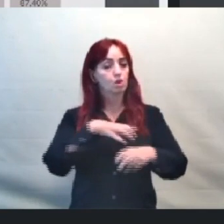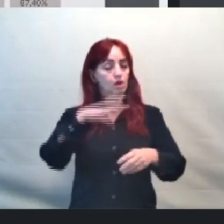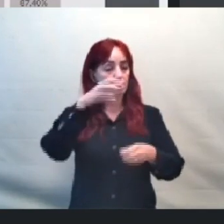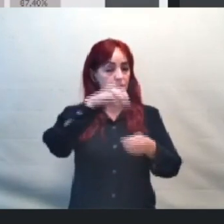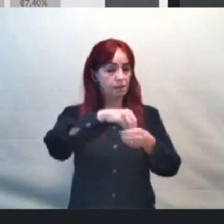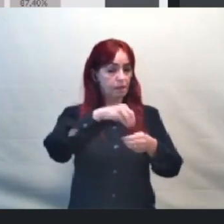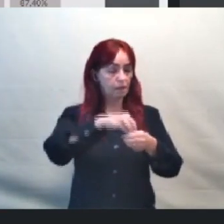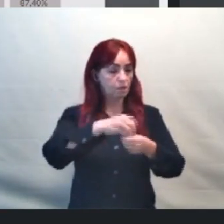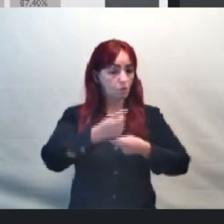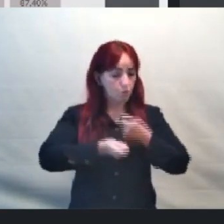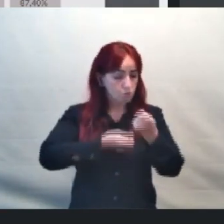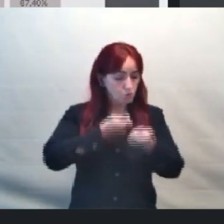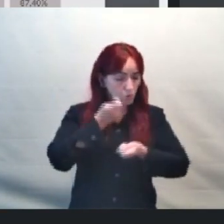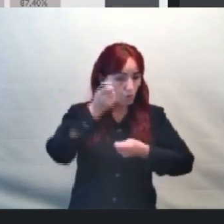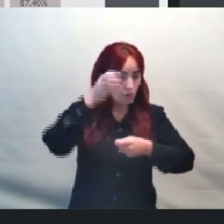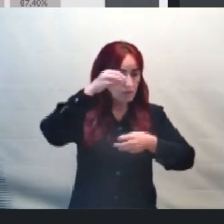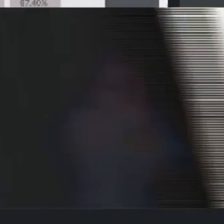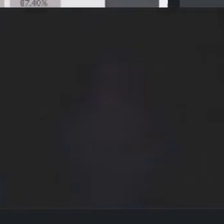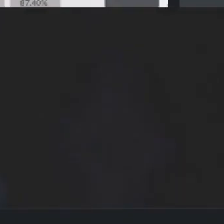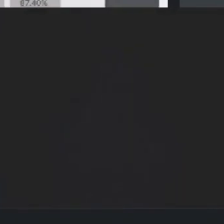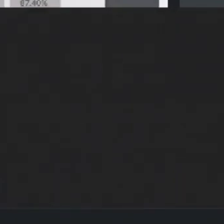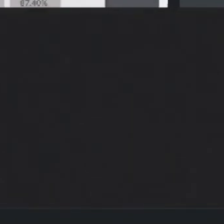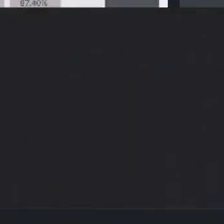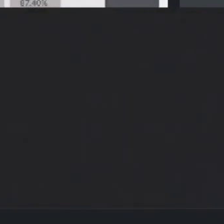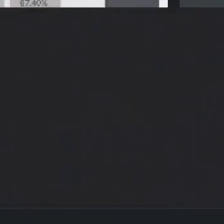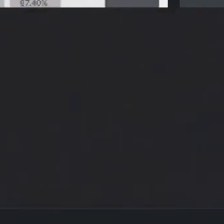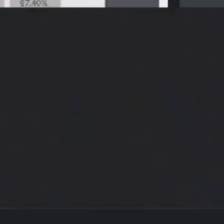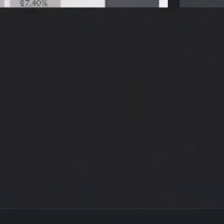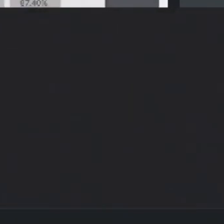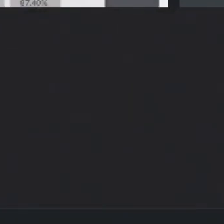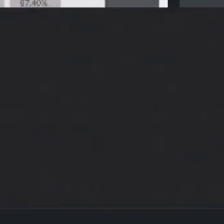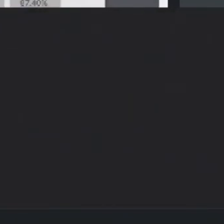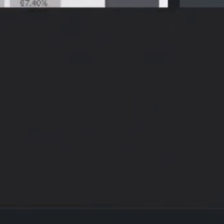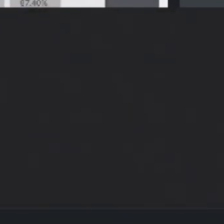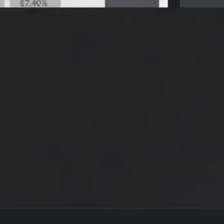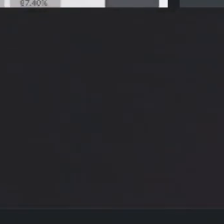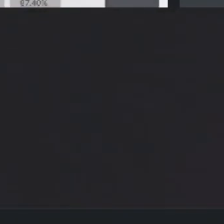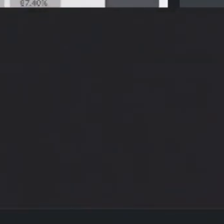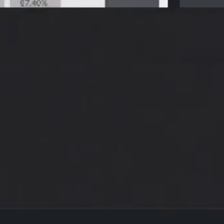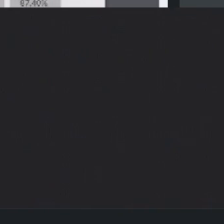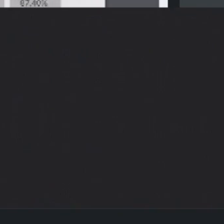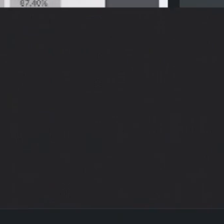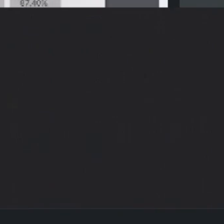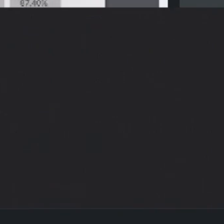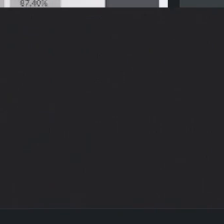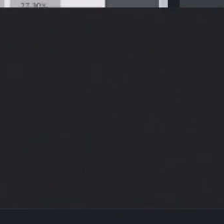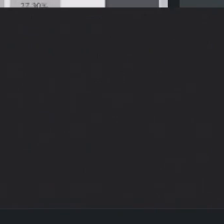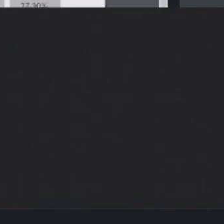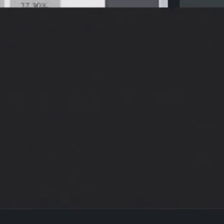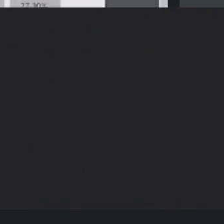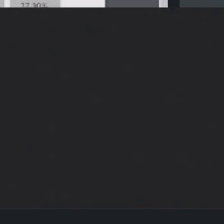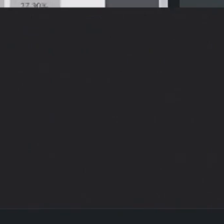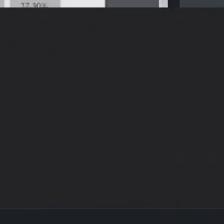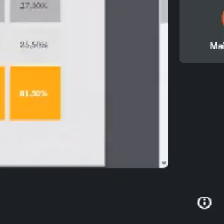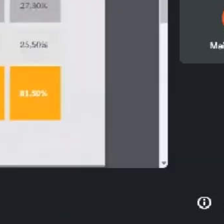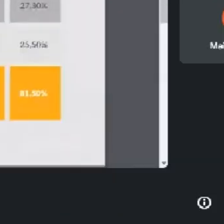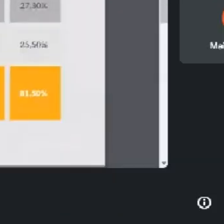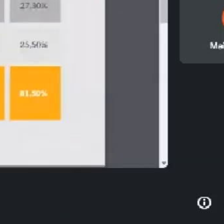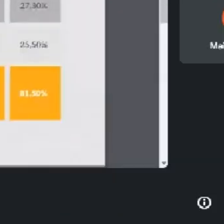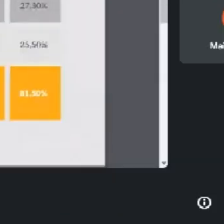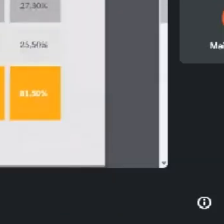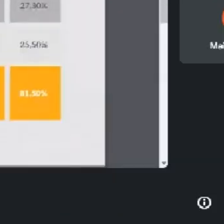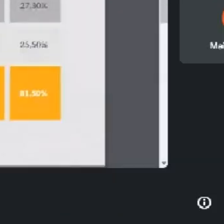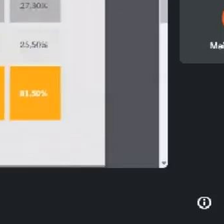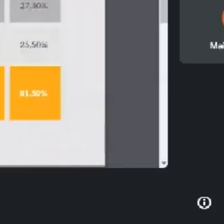atendemos vários pleitos dos servidores públicos da Câmara Municipal, e me permitam dizer todos, praticamente. Eu tenho o hábito